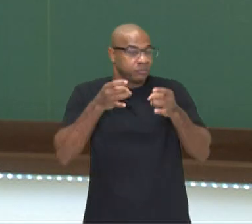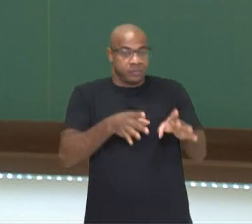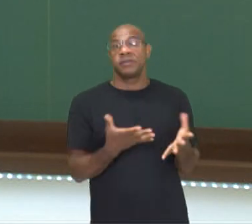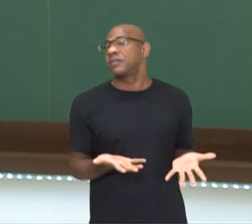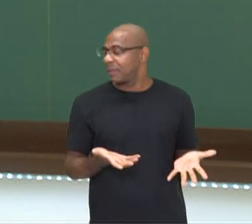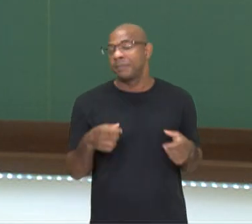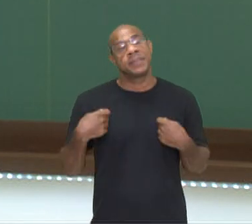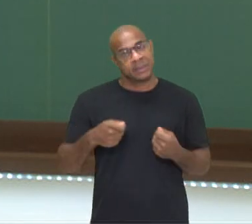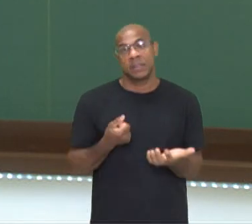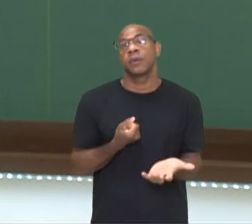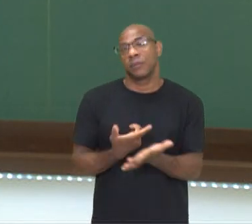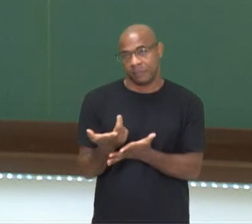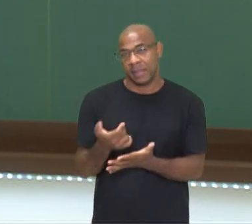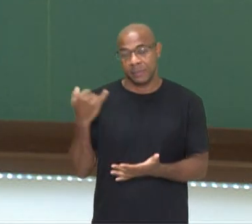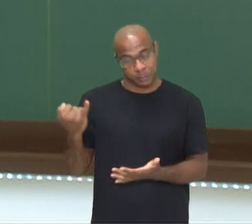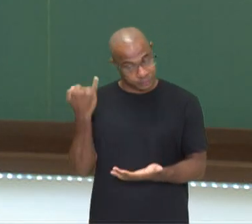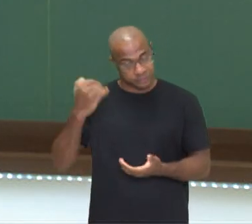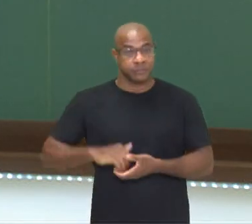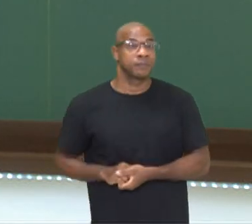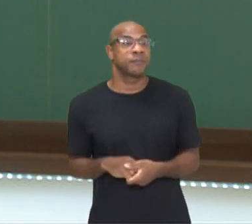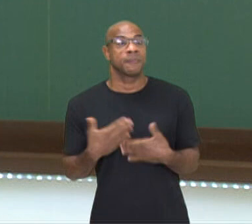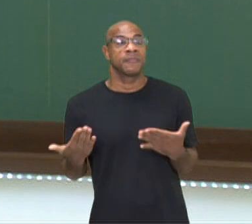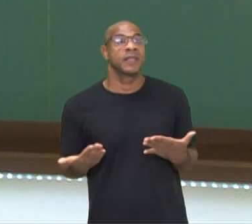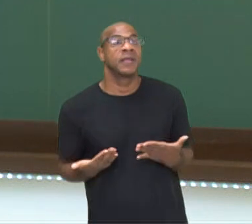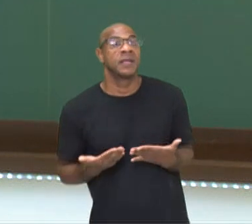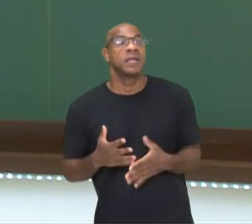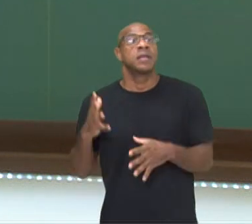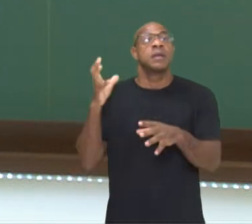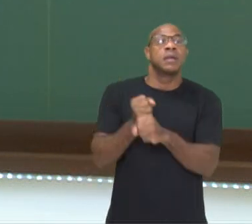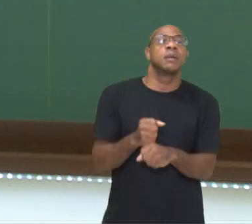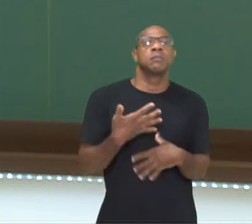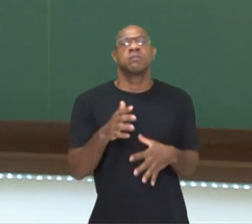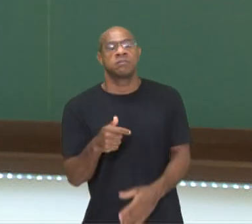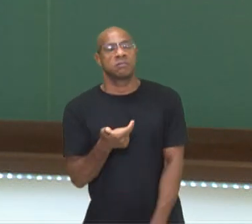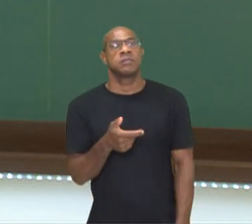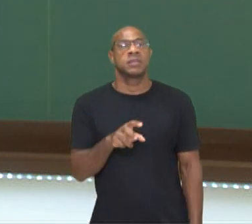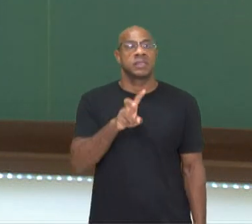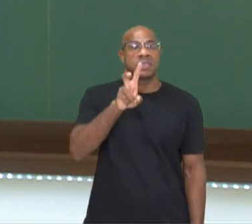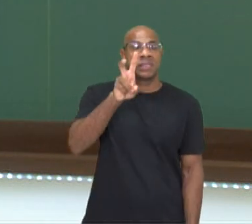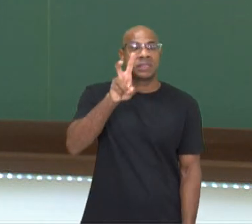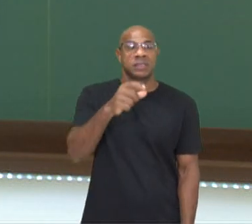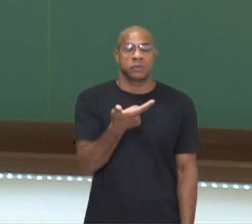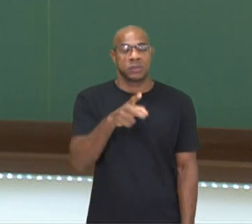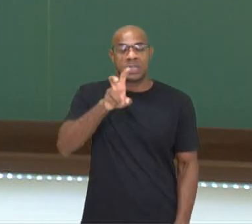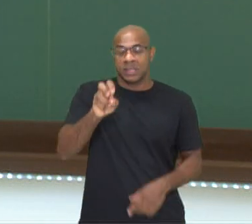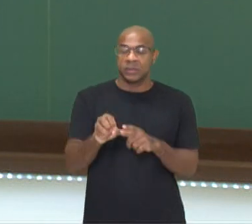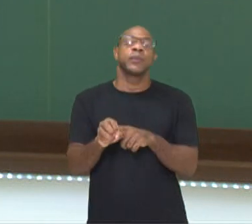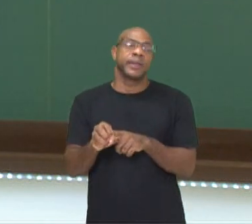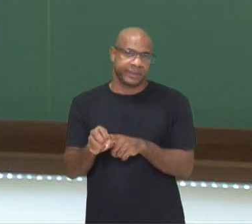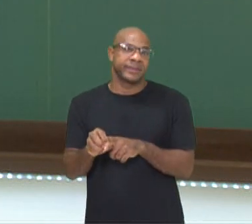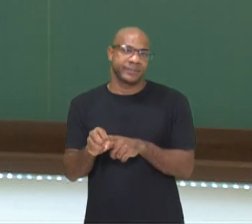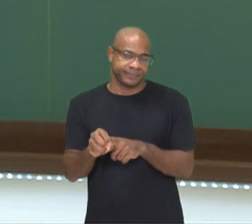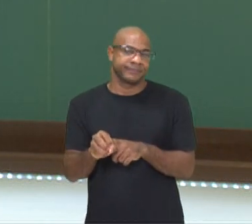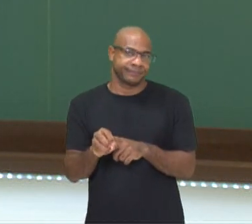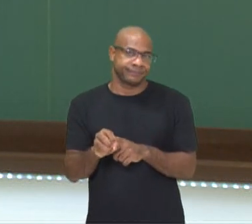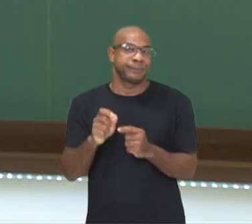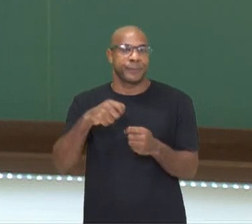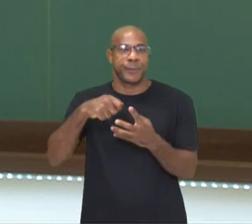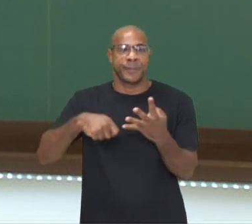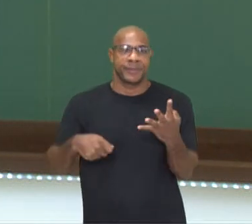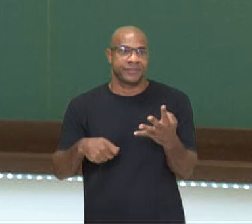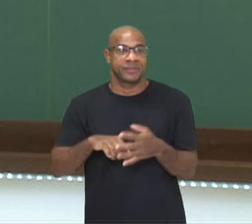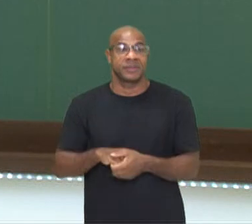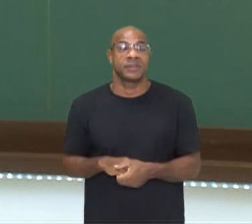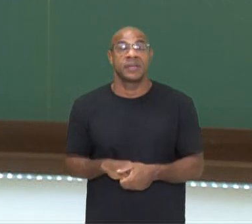gastos, certo? São gastos recorrentes. E isso aí totaliza 50 por mês. É 250 por mês, perdão. Então, ela já